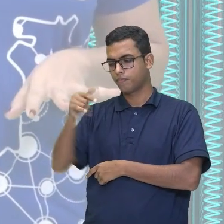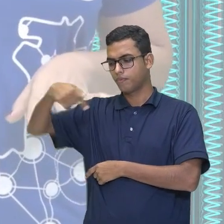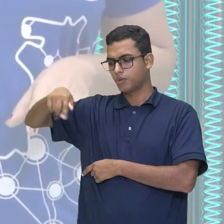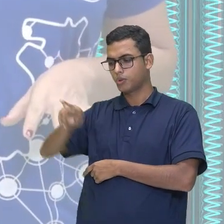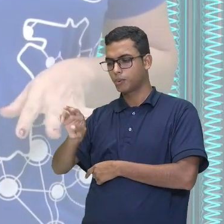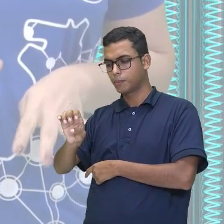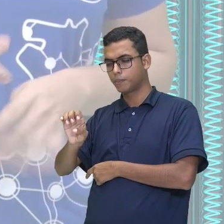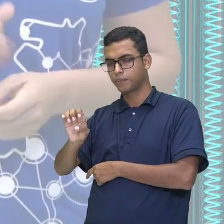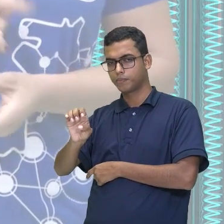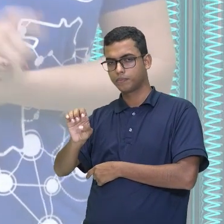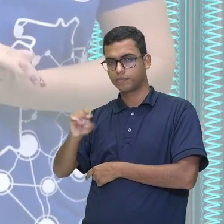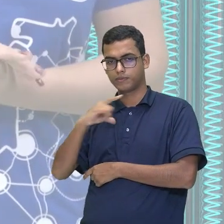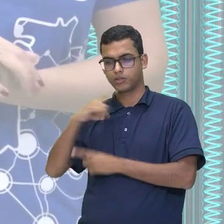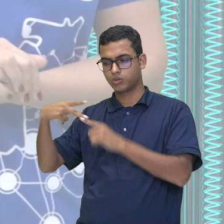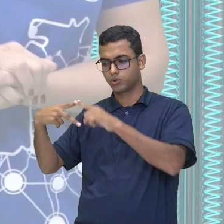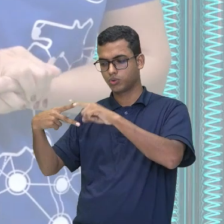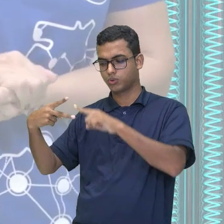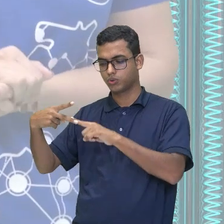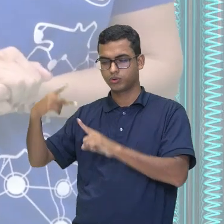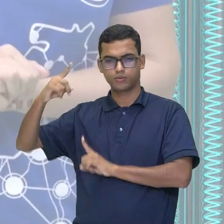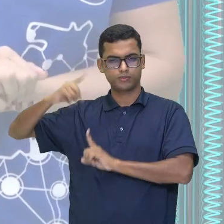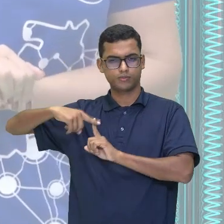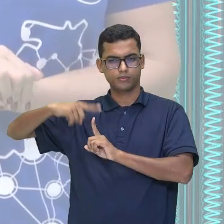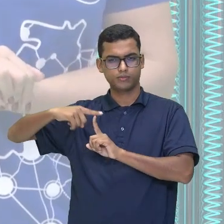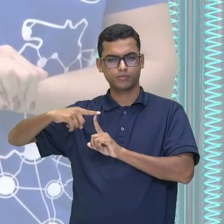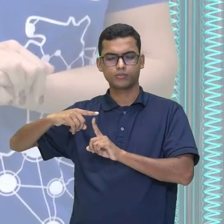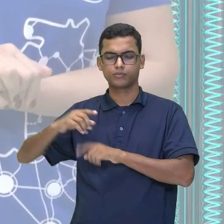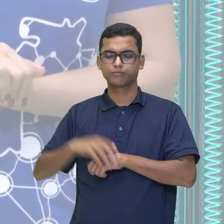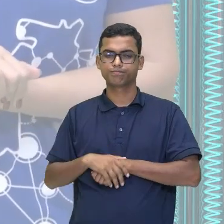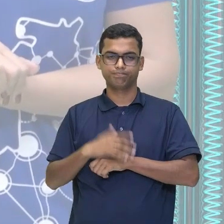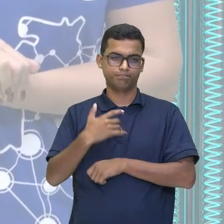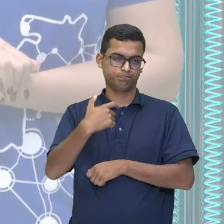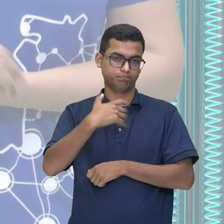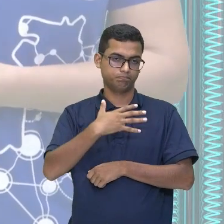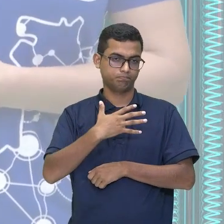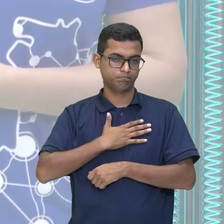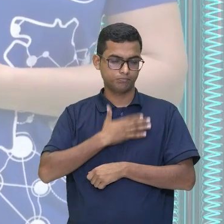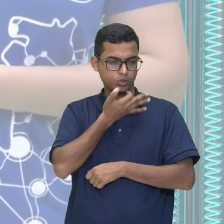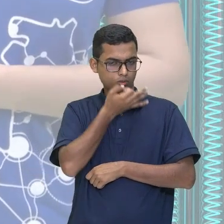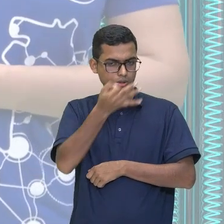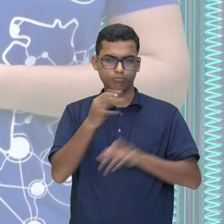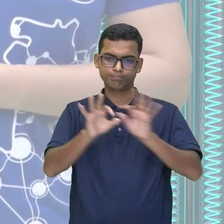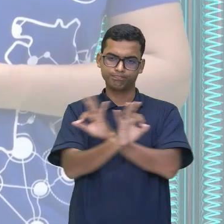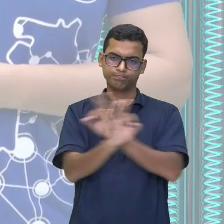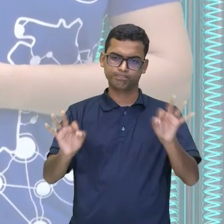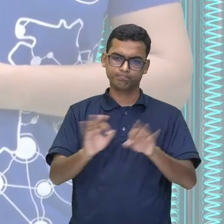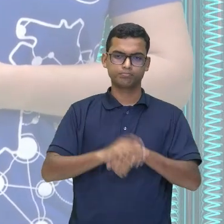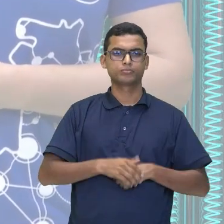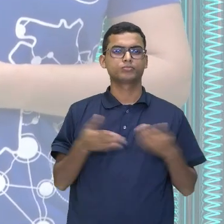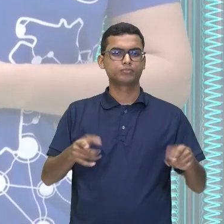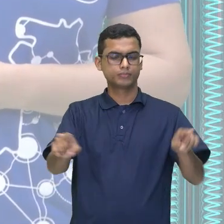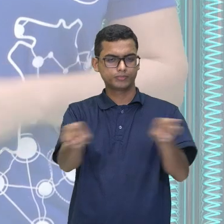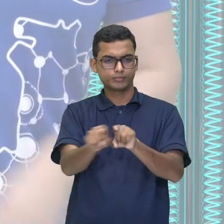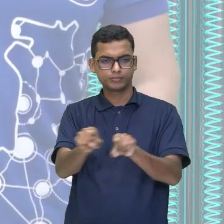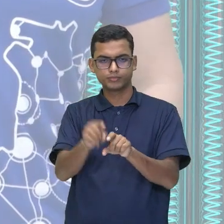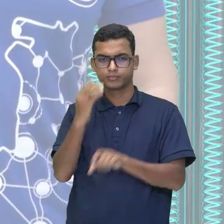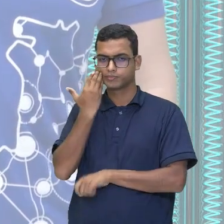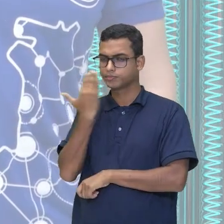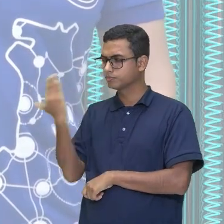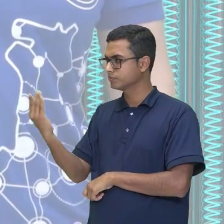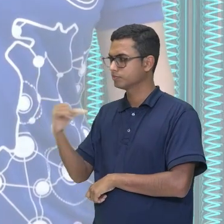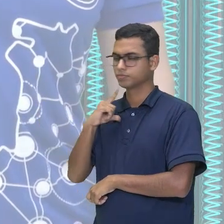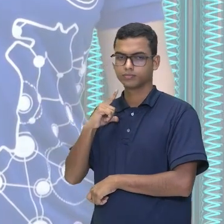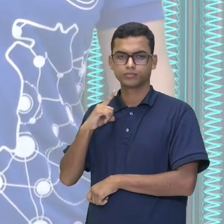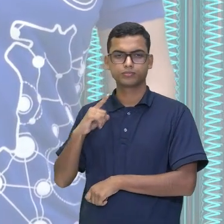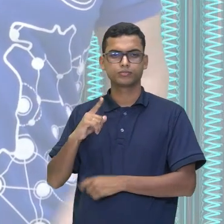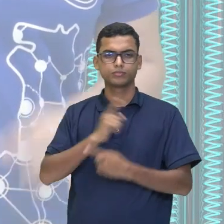acho ótimo. Menos palavras para a gente aprender, né? E aí que eu tenho o why. O why,